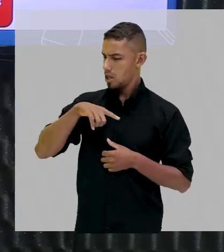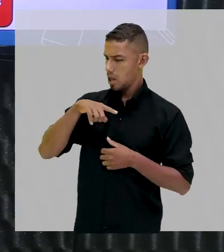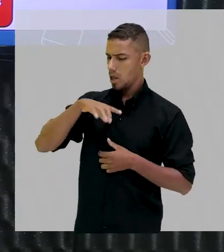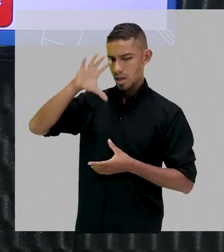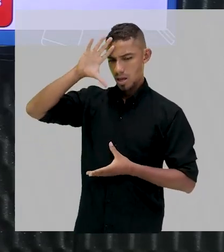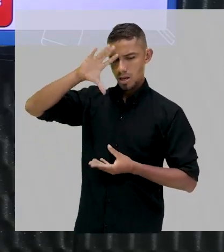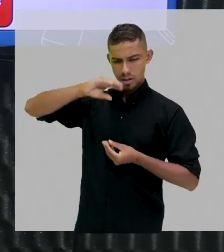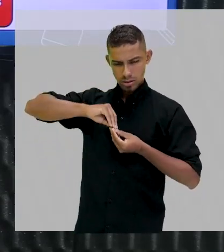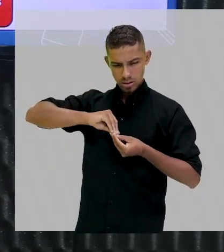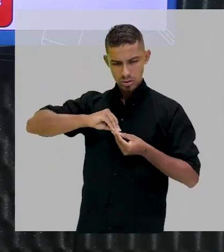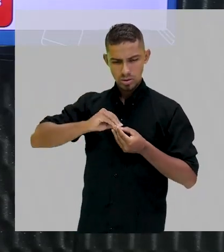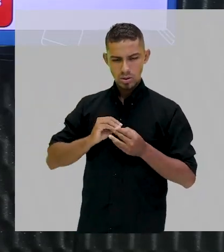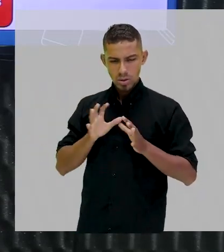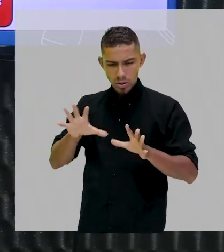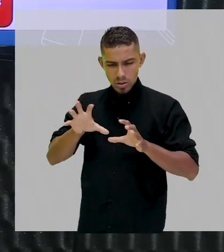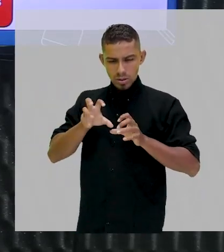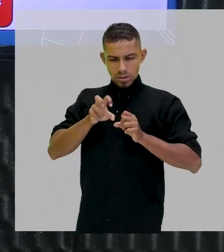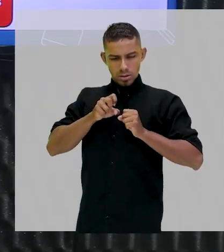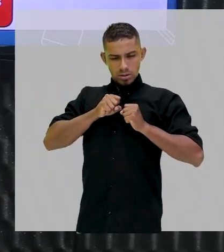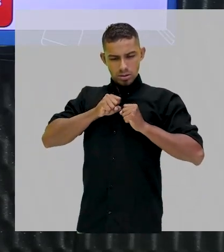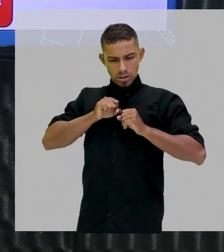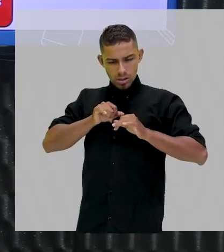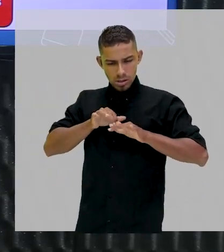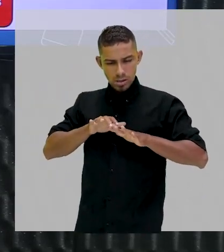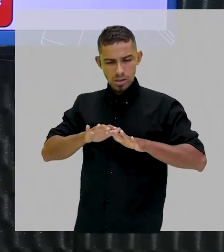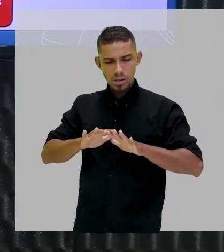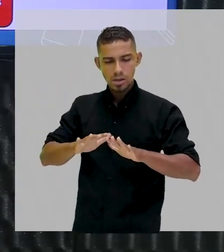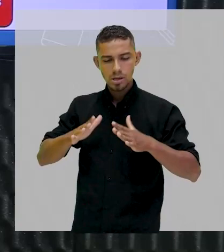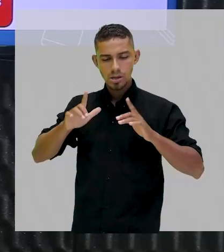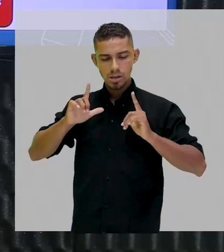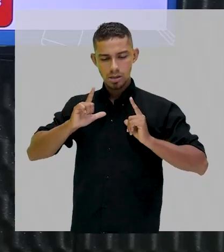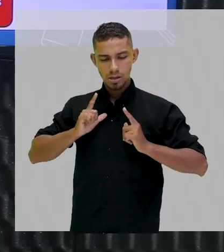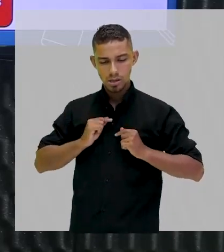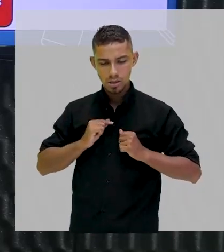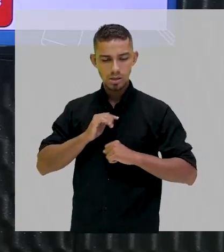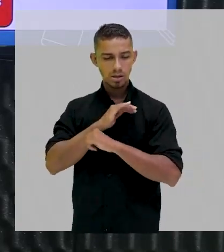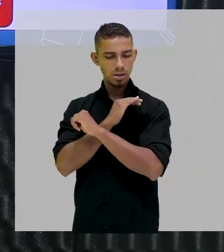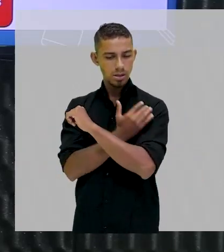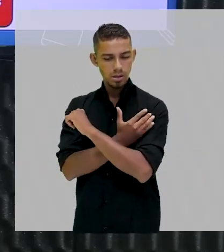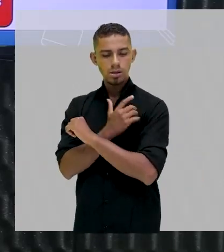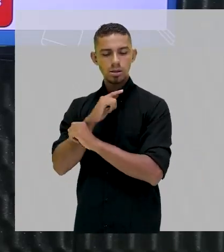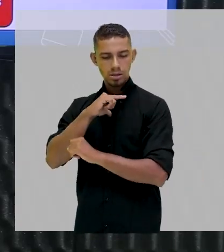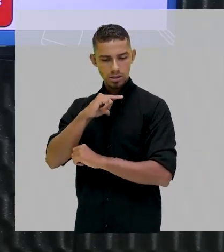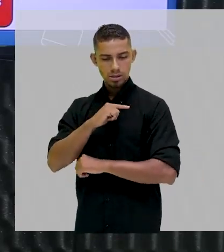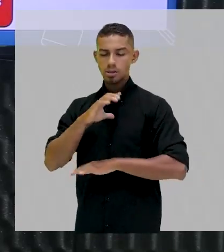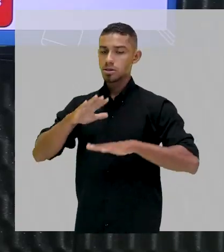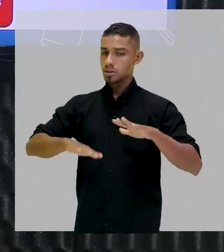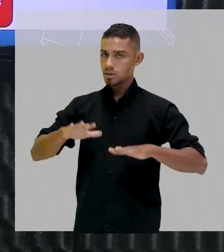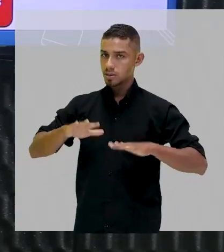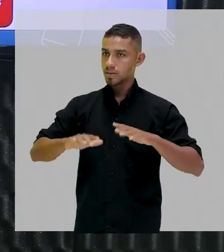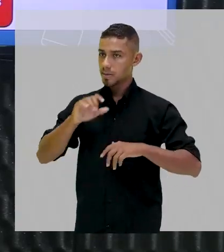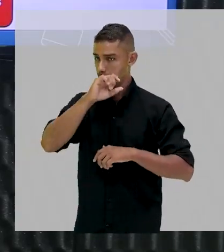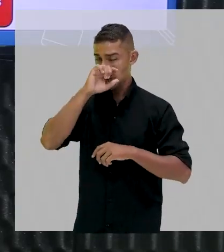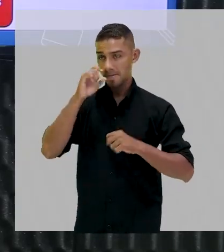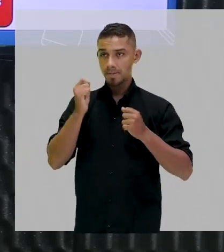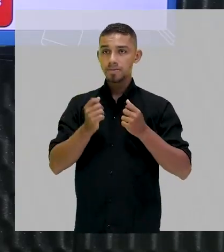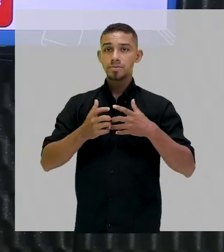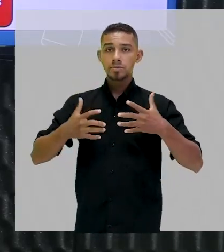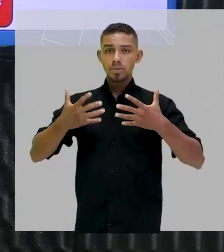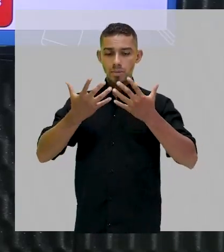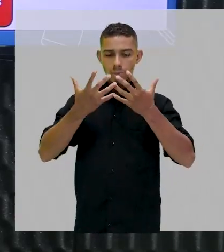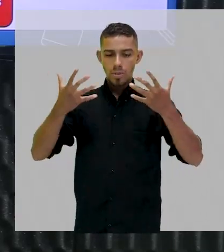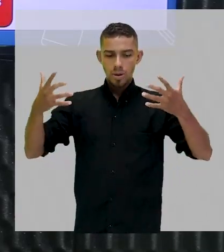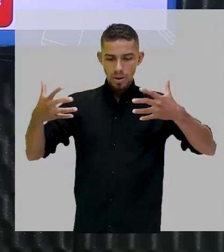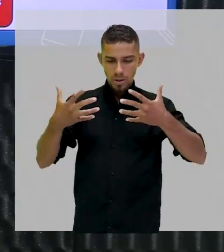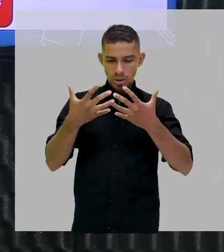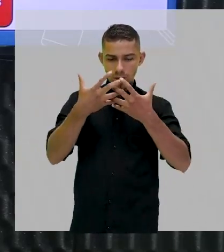de contração, de relaxamento ali do músculo. O deslizamento das fibras musculares lá,